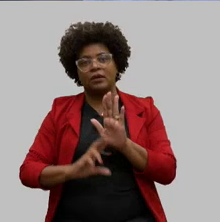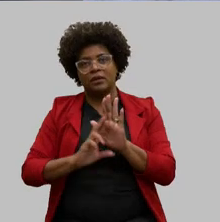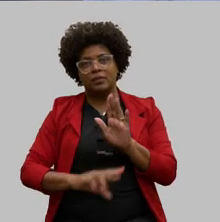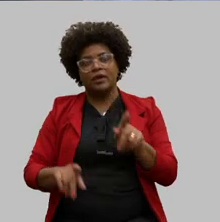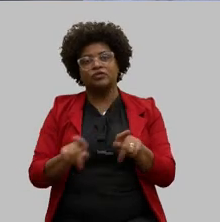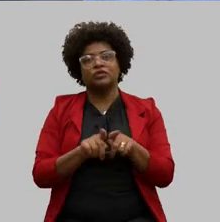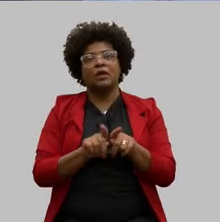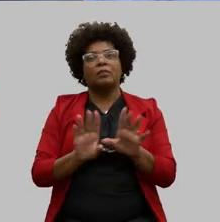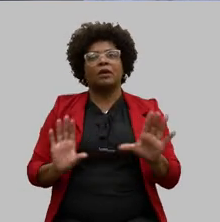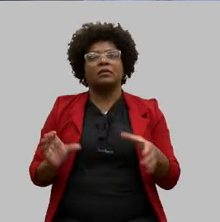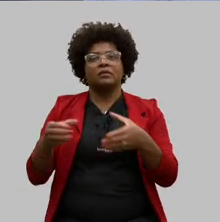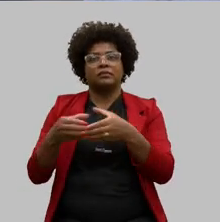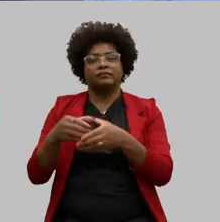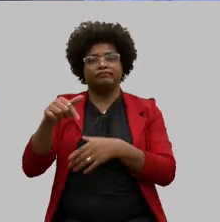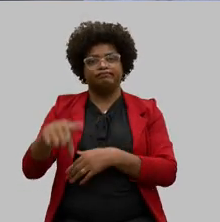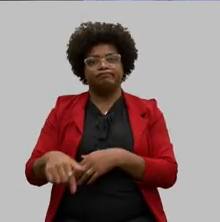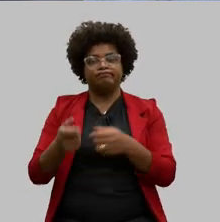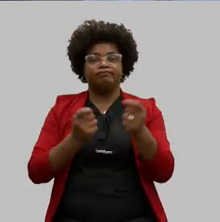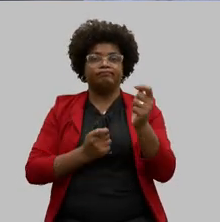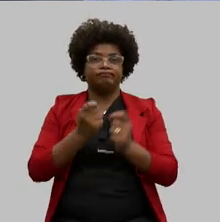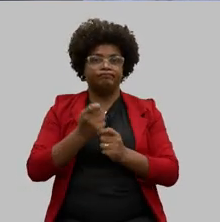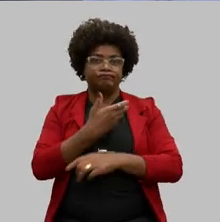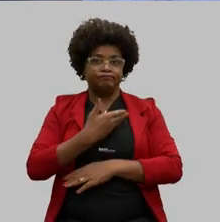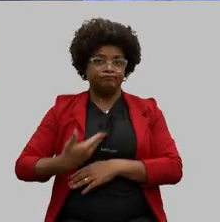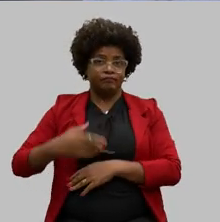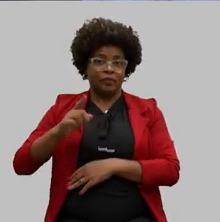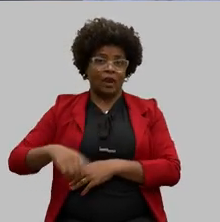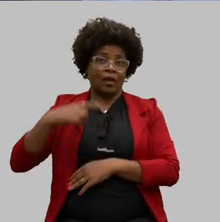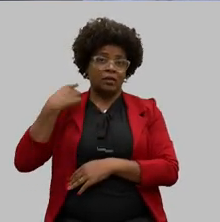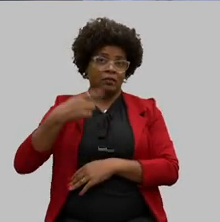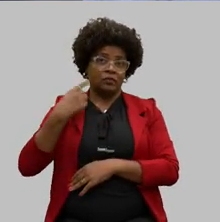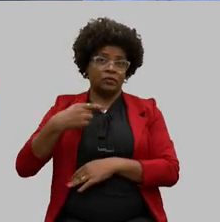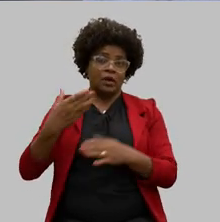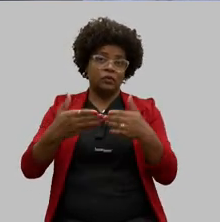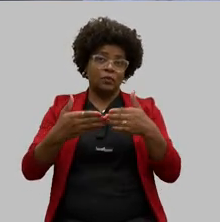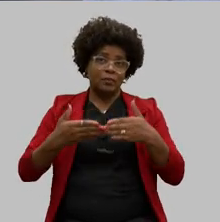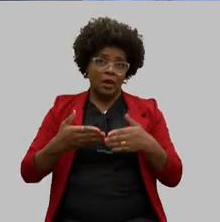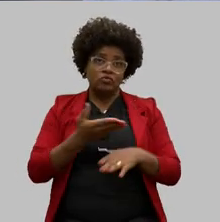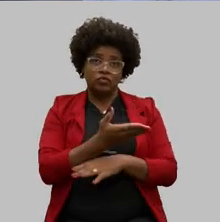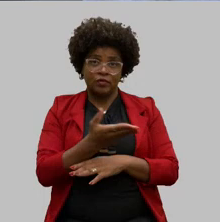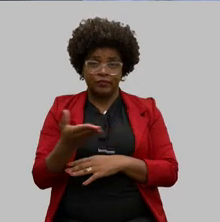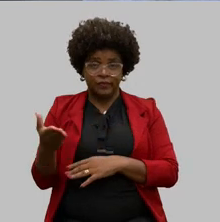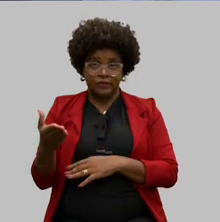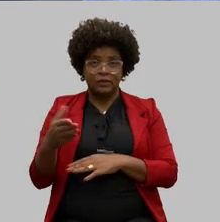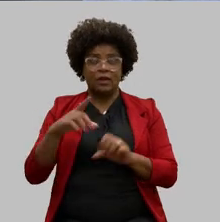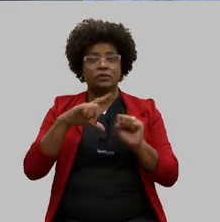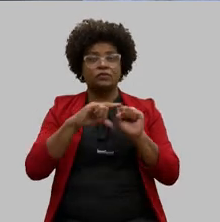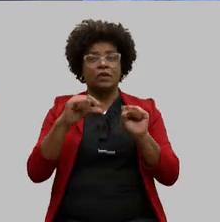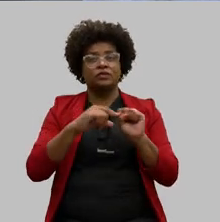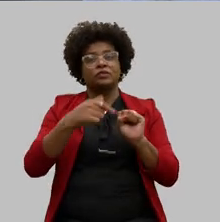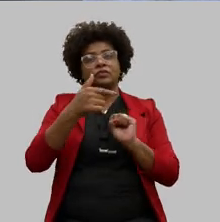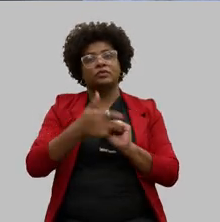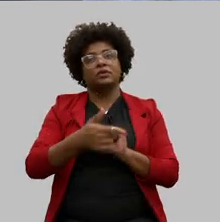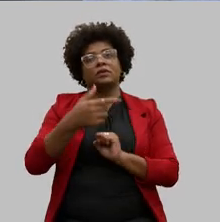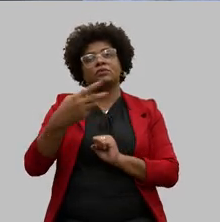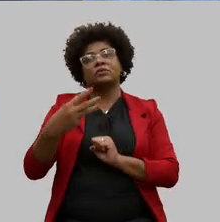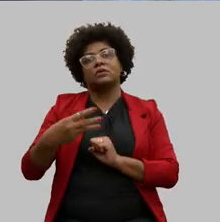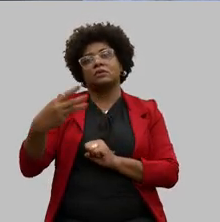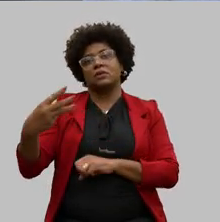de administração pública Deputado que a subscreve requer a vossa excelência nos termos do artigo 233